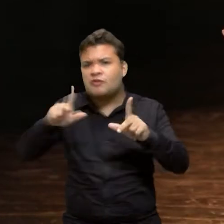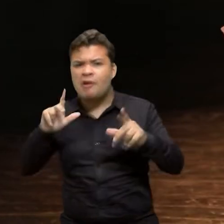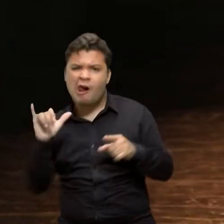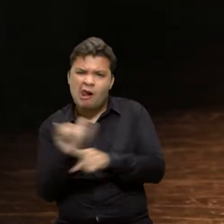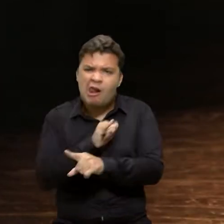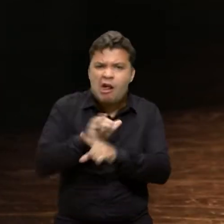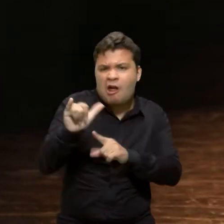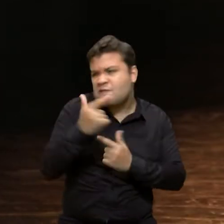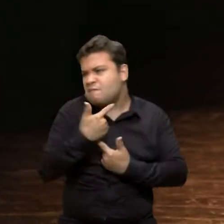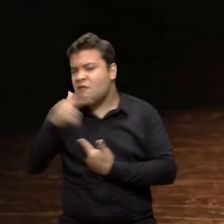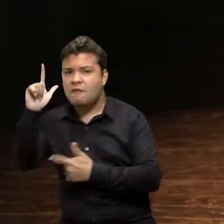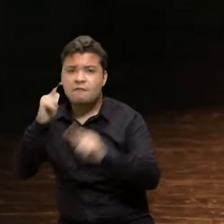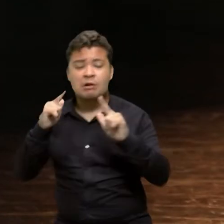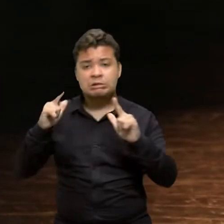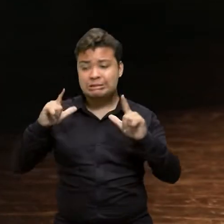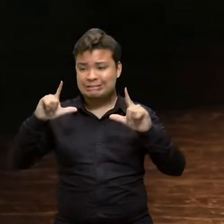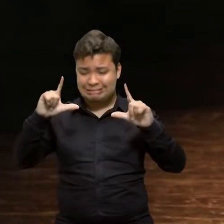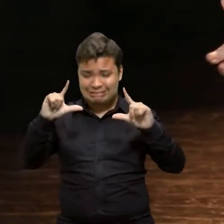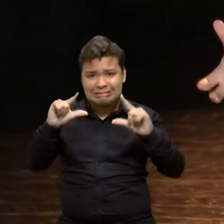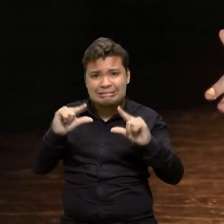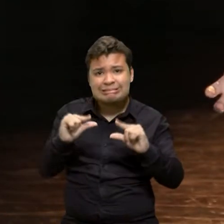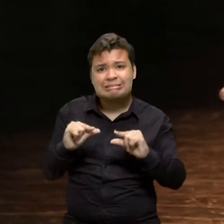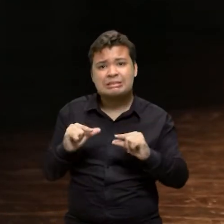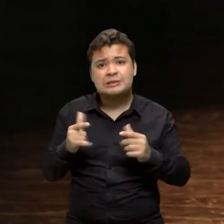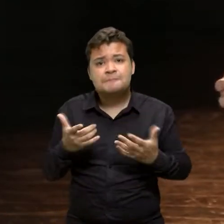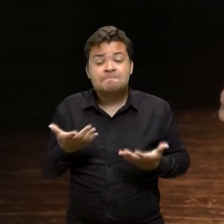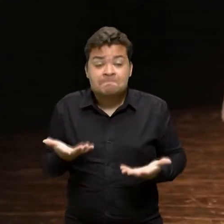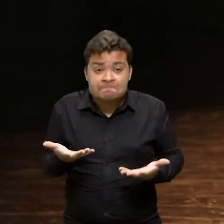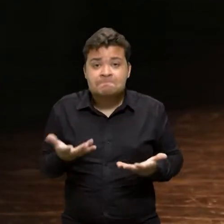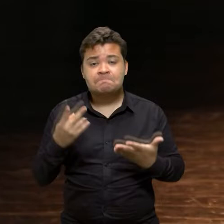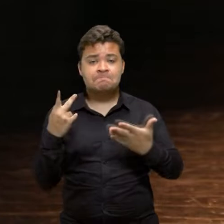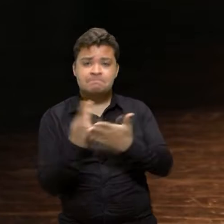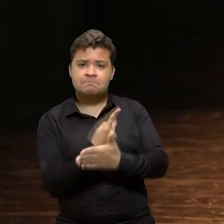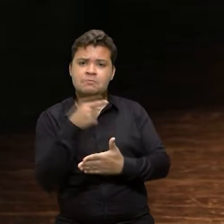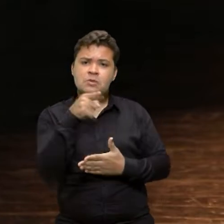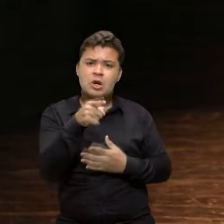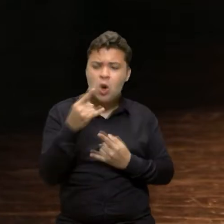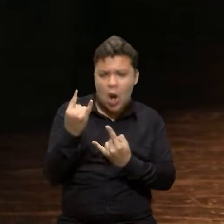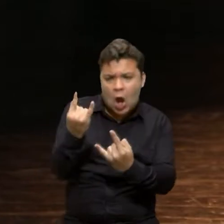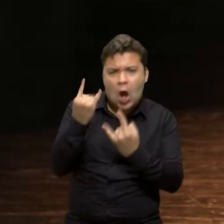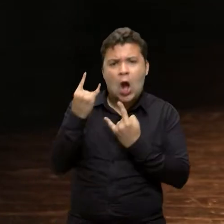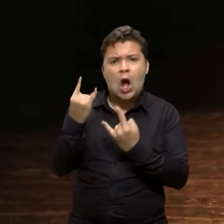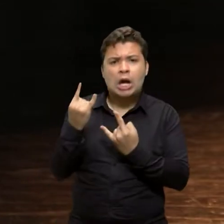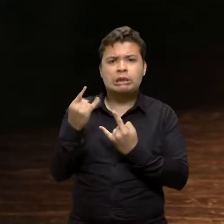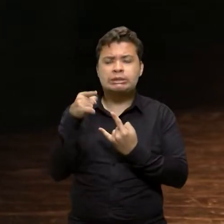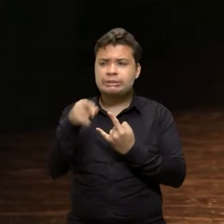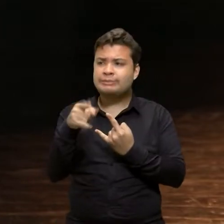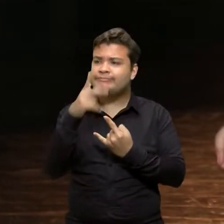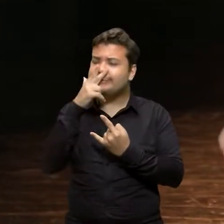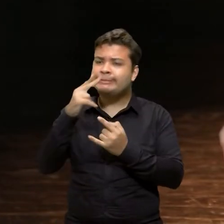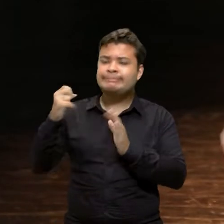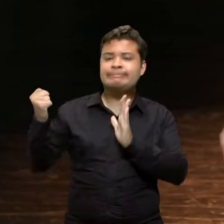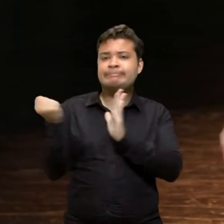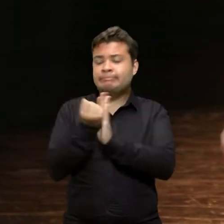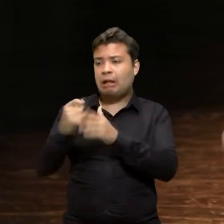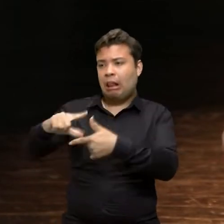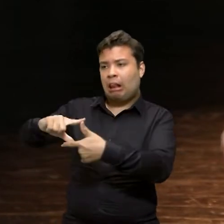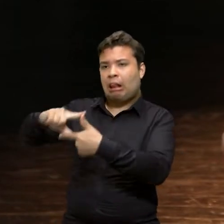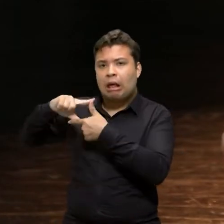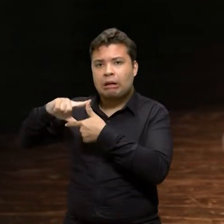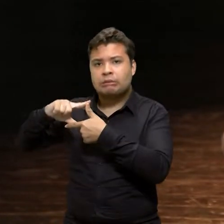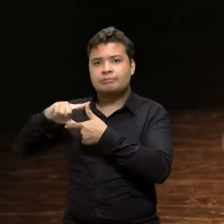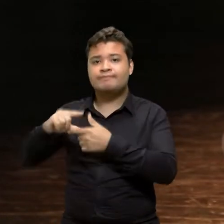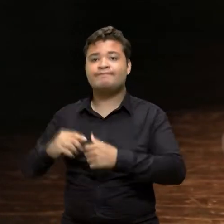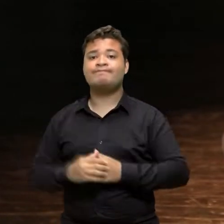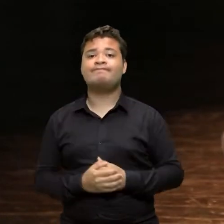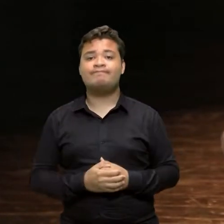mais experimental, mais ousada na hora de fazer a música, ela vai fazendo com que o gênero fique cada vez